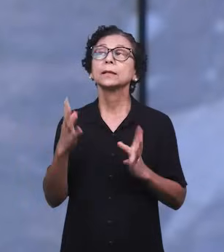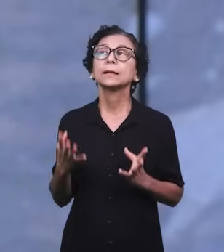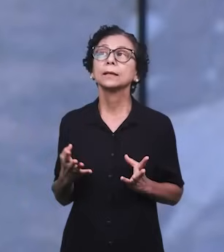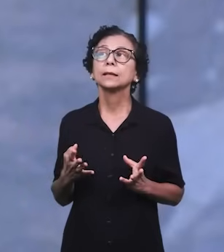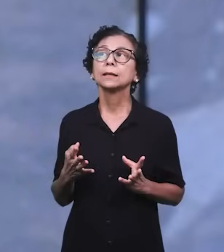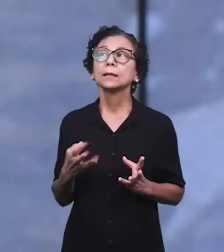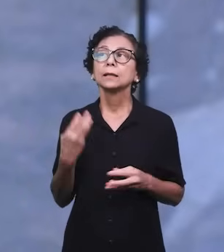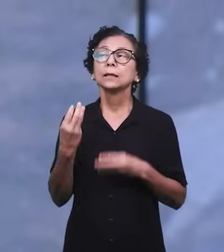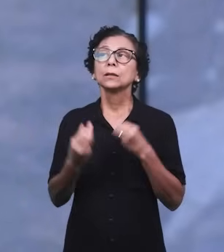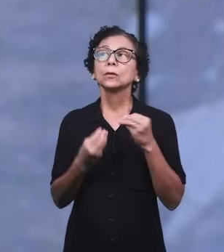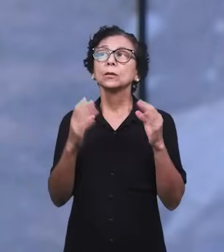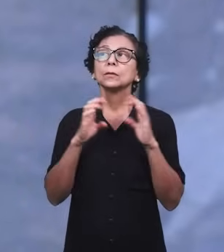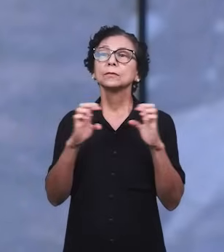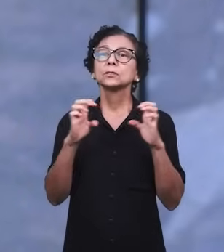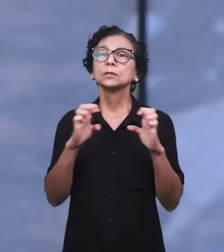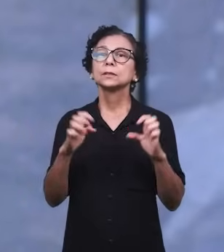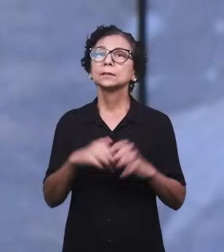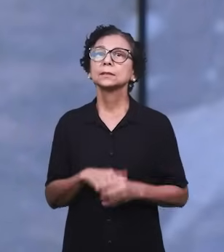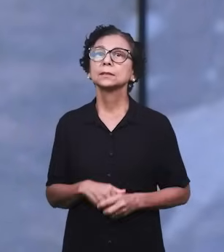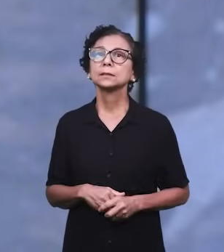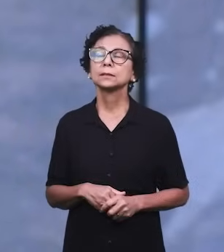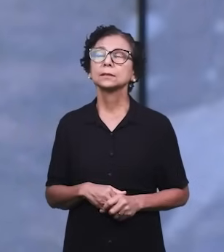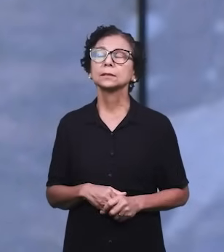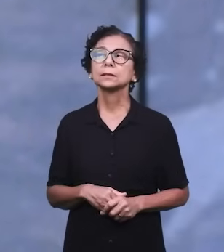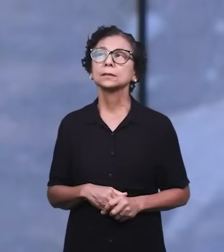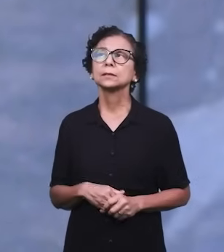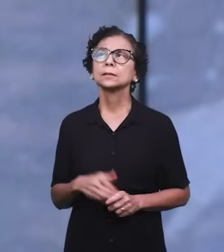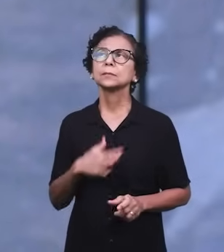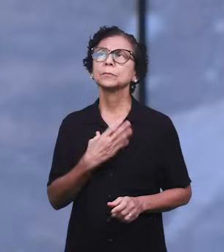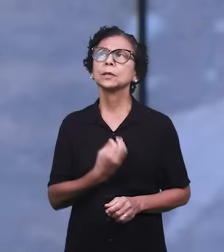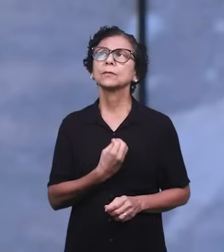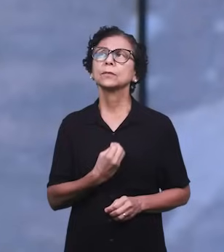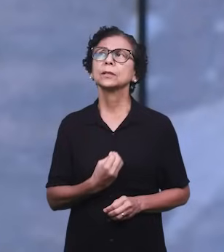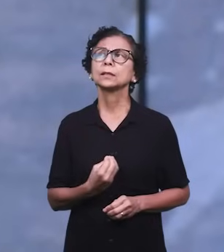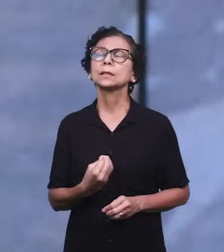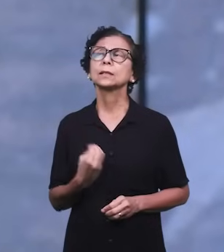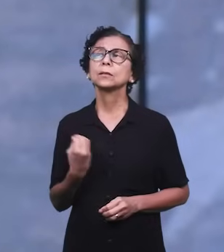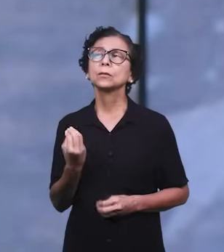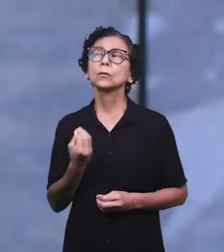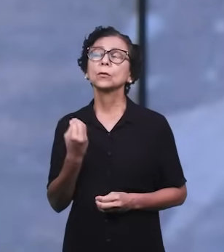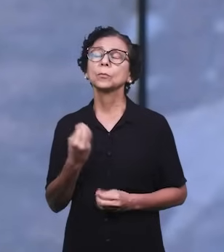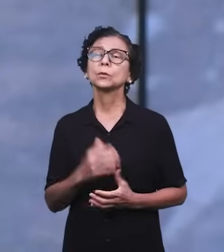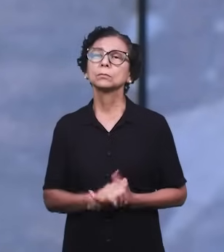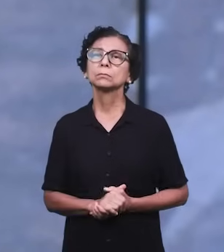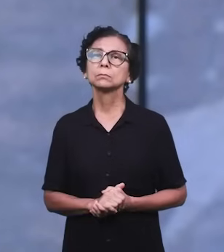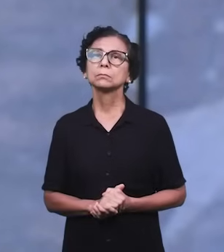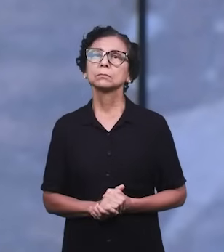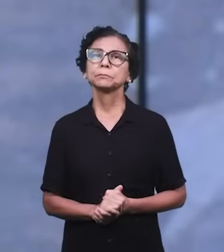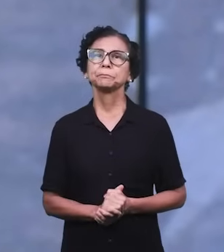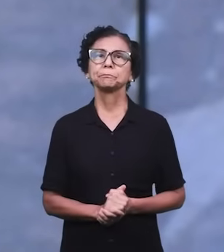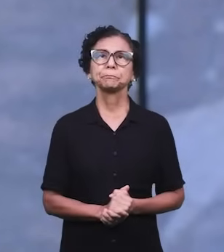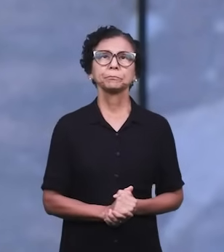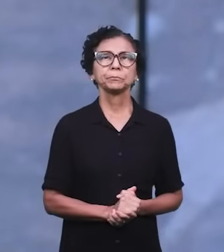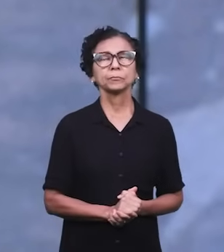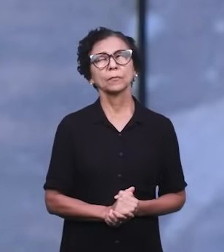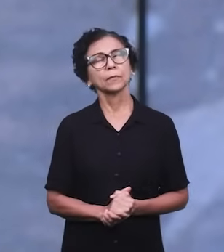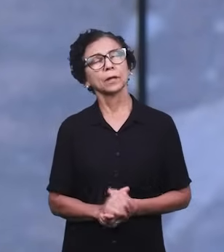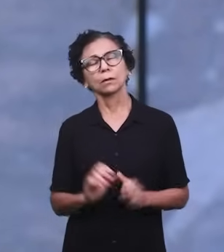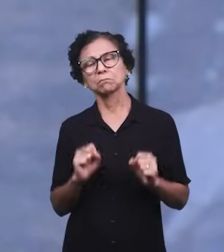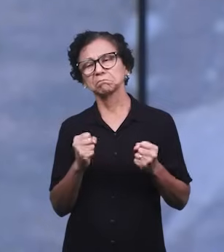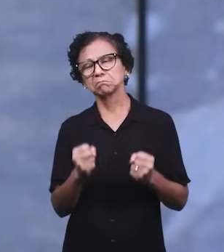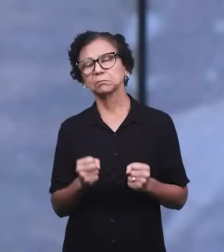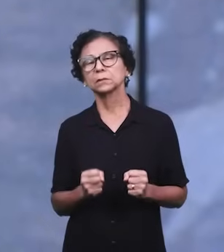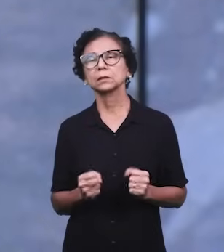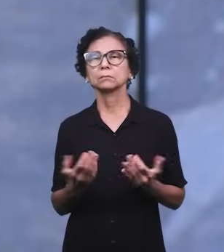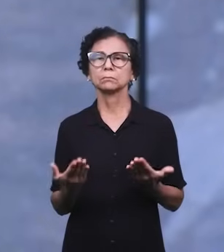evangelizar? Como eu serei ali uma bênção enquanto ali estiver? Questão profissional, eu vou me esforçar, vou estudar, vou tirar